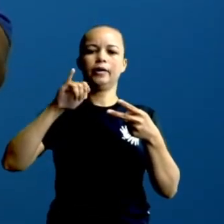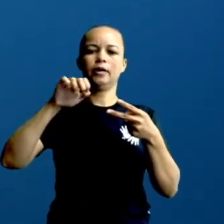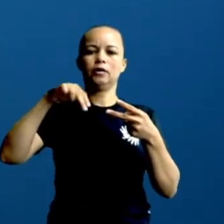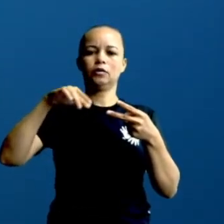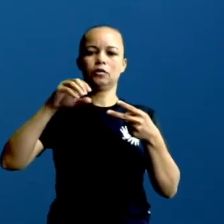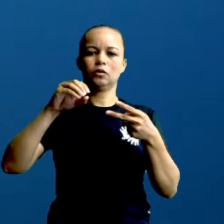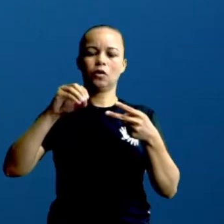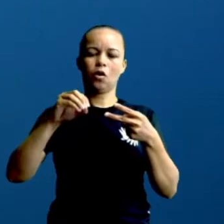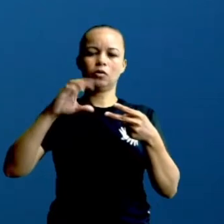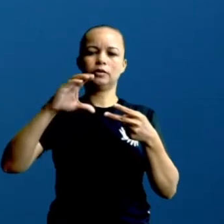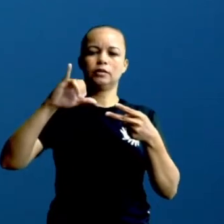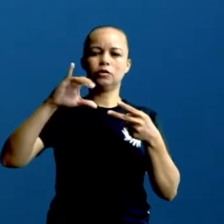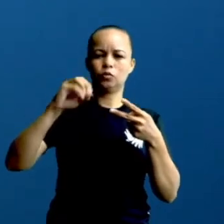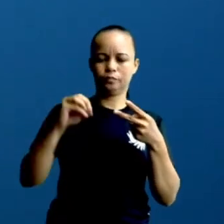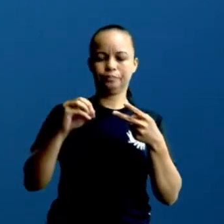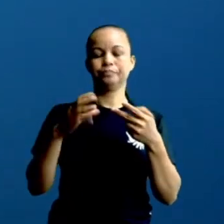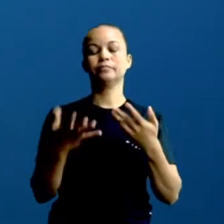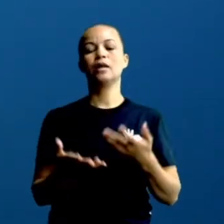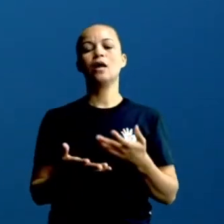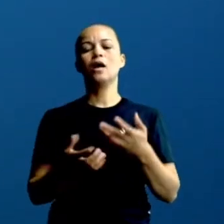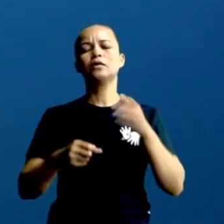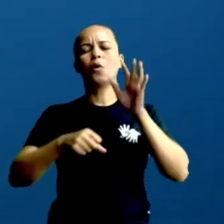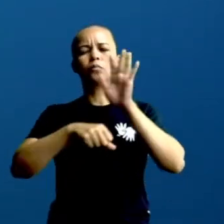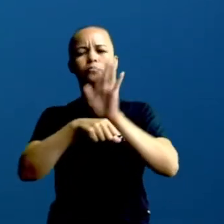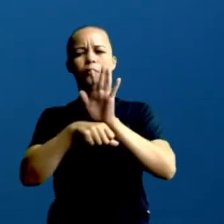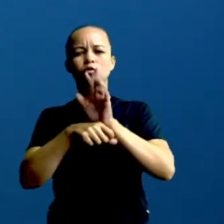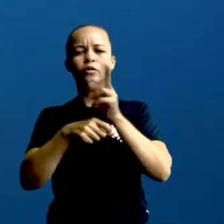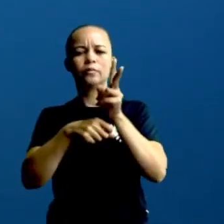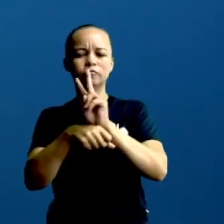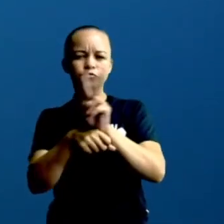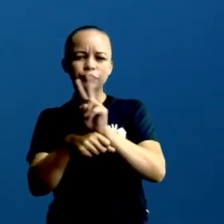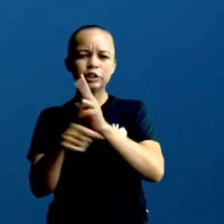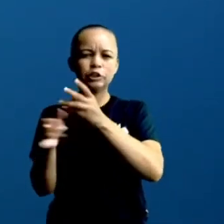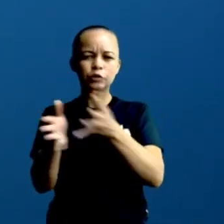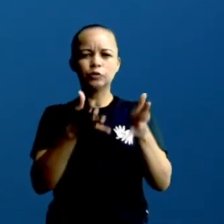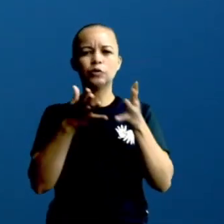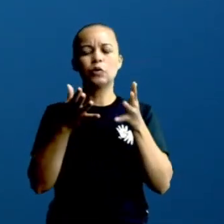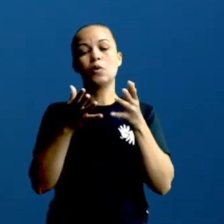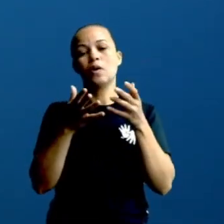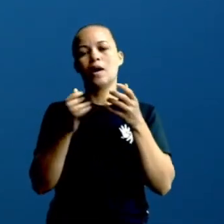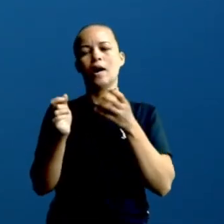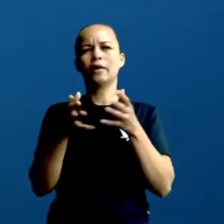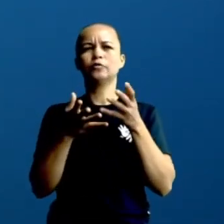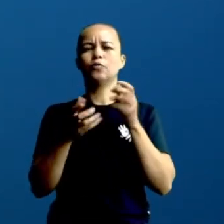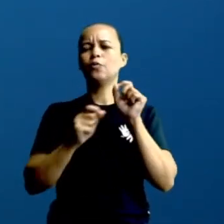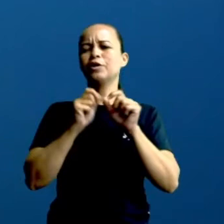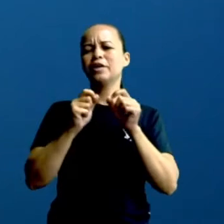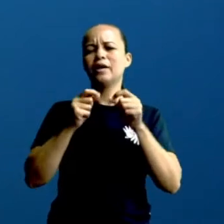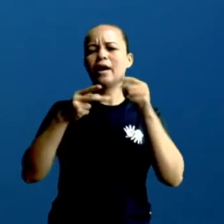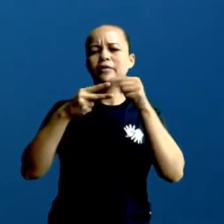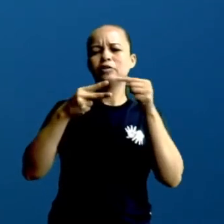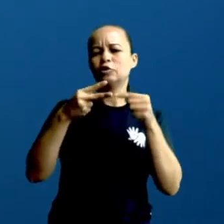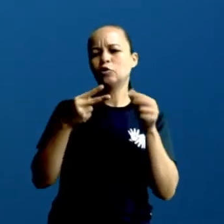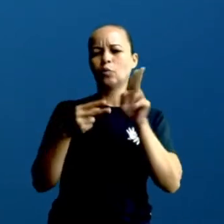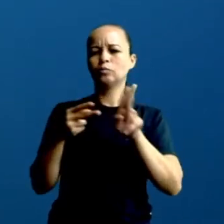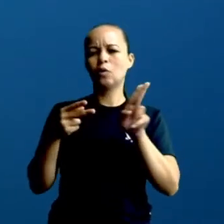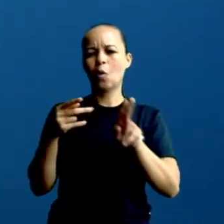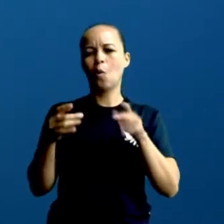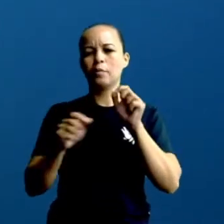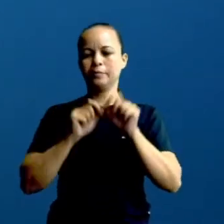eu trouxe um videozinho para explicar melhor o que é isso, solstício, equinócio. Vamos ver? Vamos